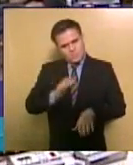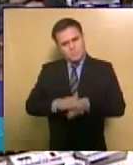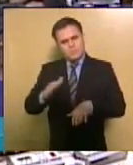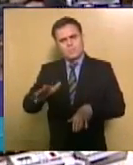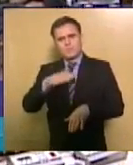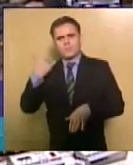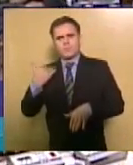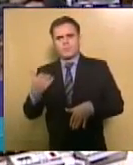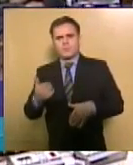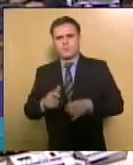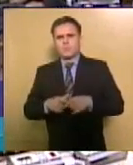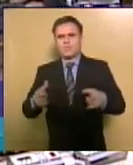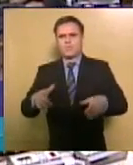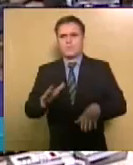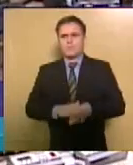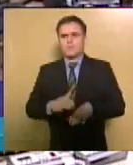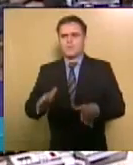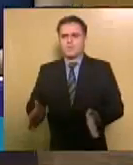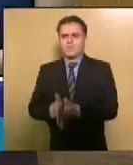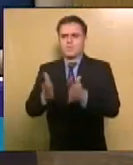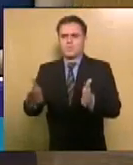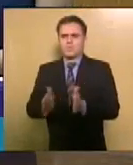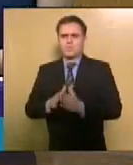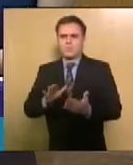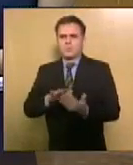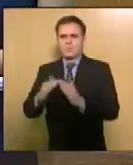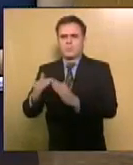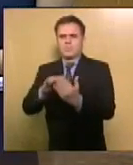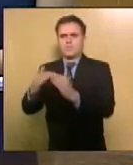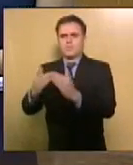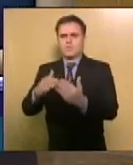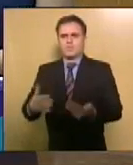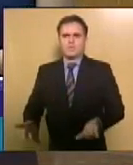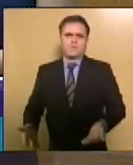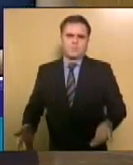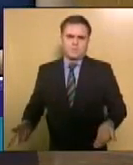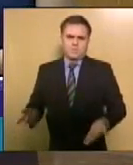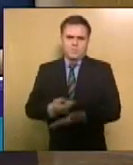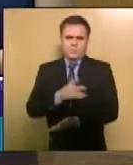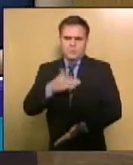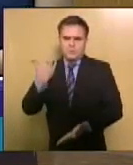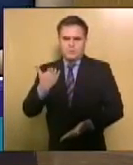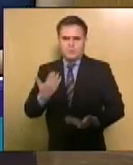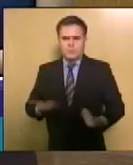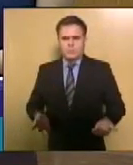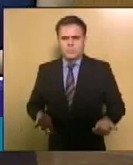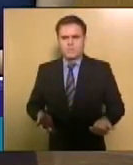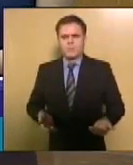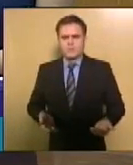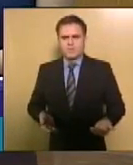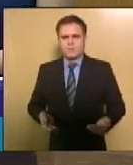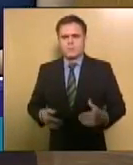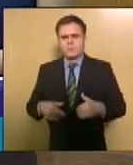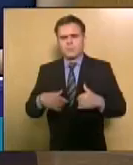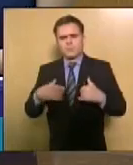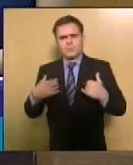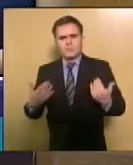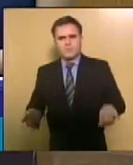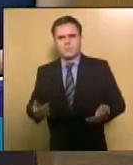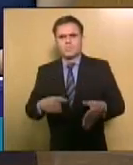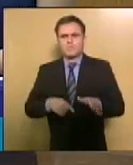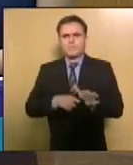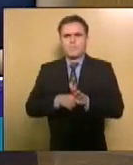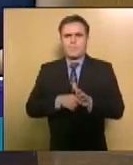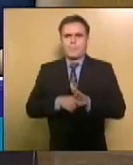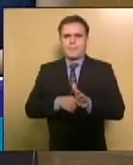morrem mais porque são maisis pobres então eles moram nas favelas que são os lugares mais vulneráveis eles vão morrer mais e nós